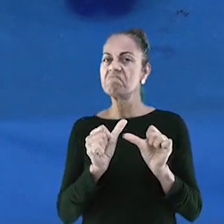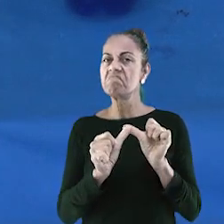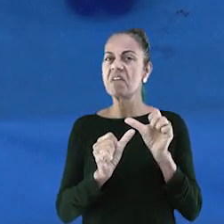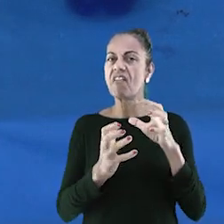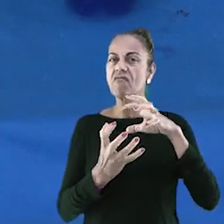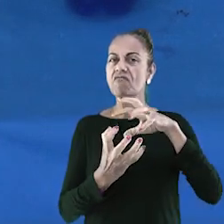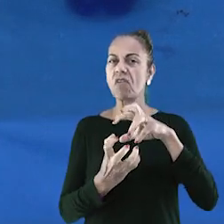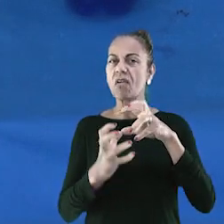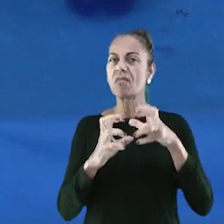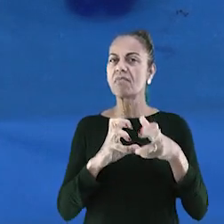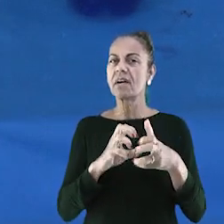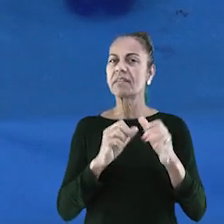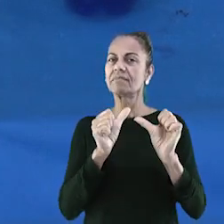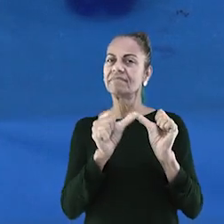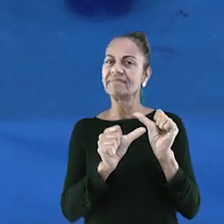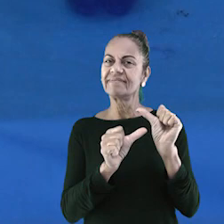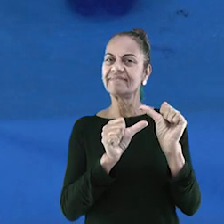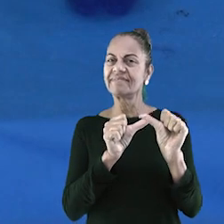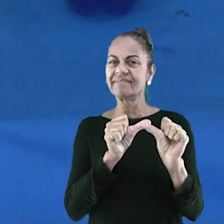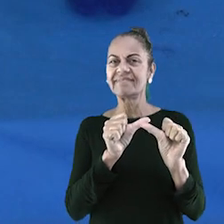Olha a nossa areia mudando de forma.